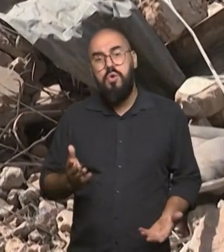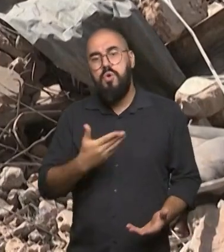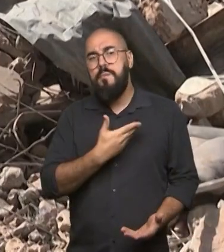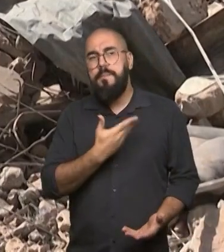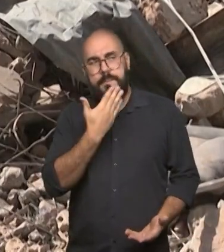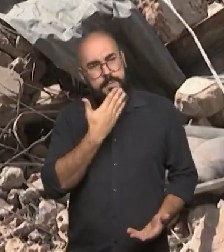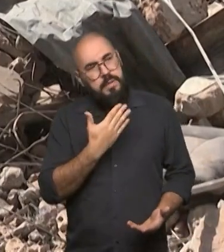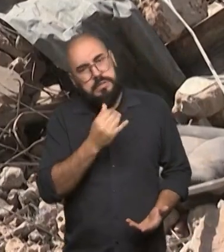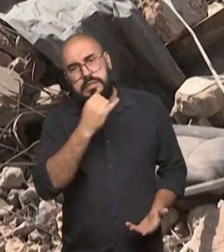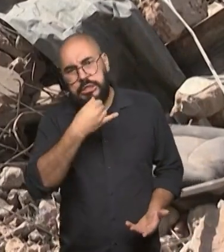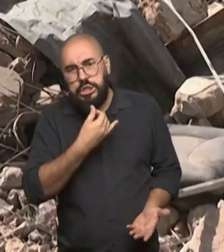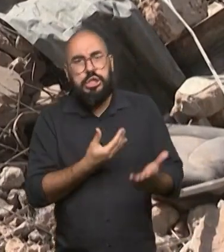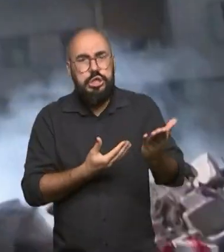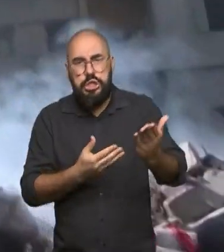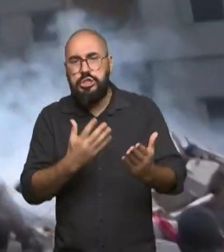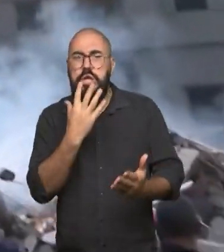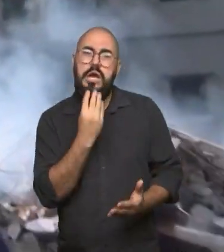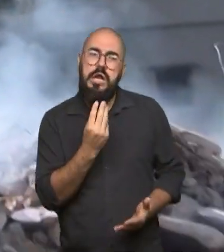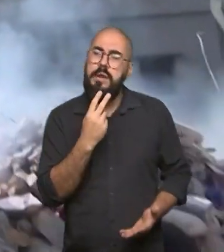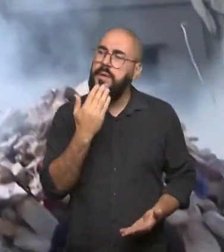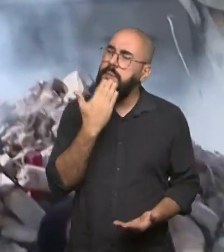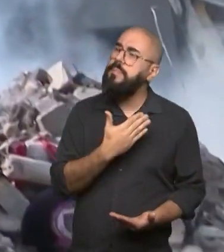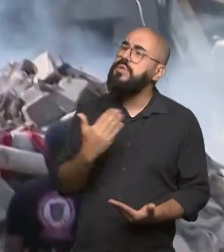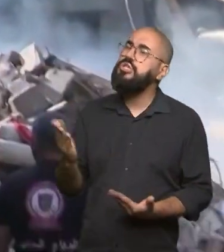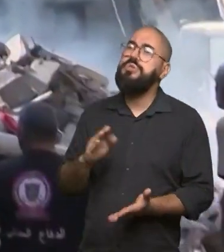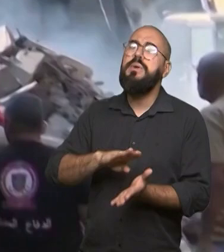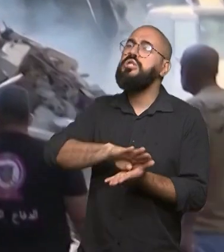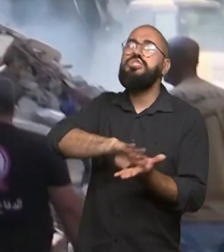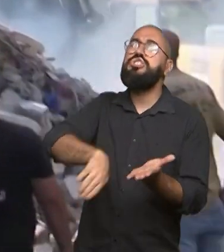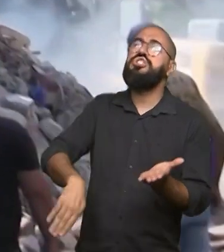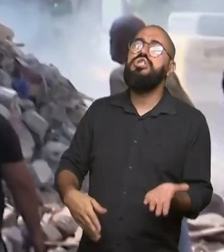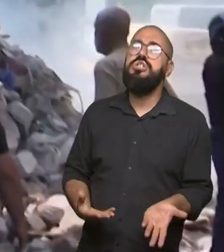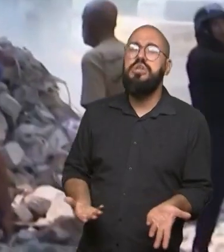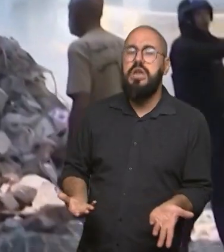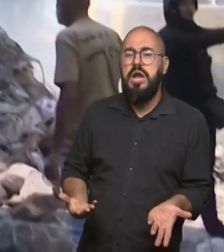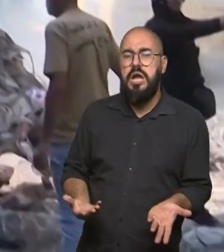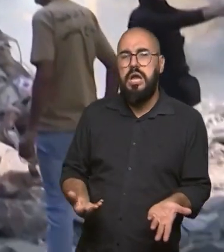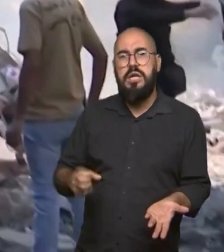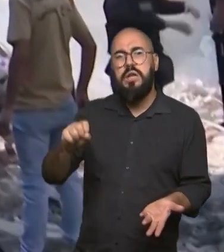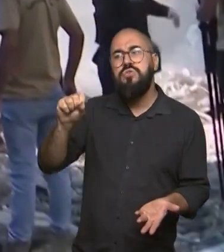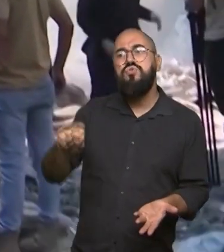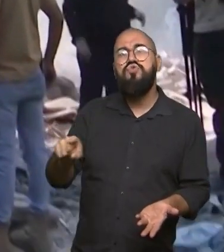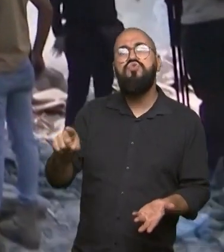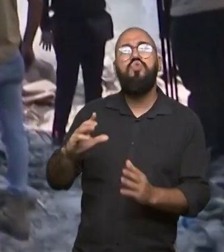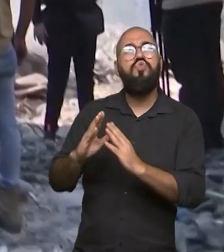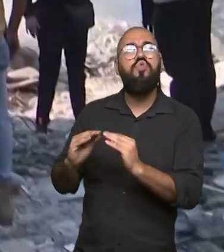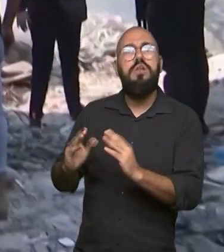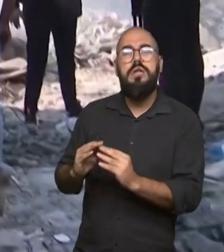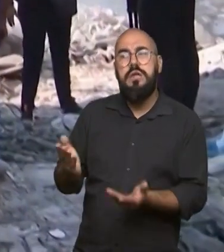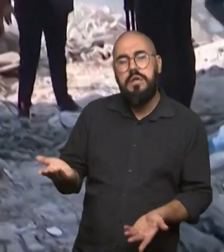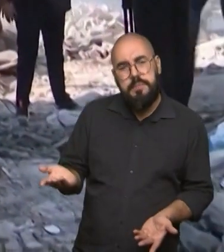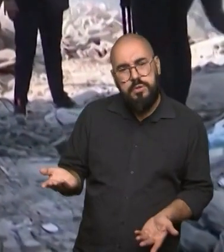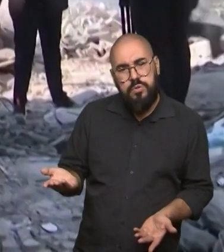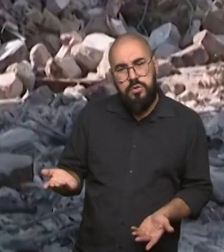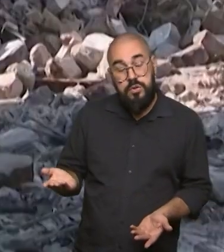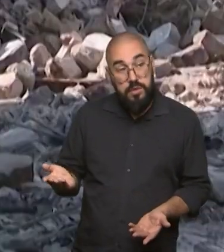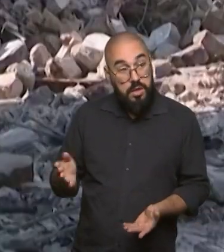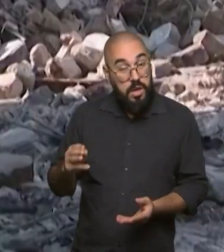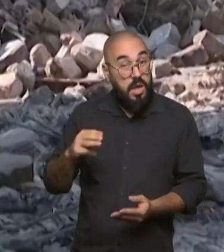retirada da unifil do Sul do Líbano a missão de paz foi estabelecida em